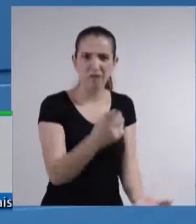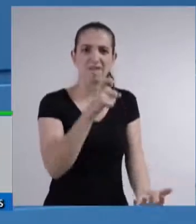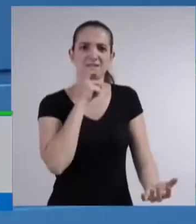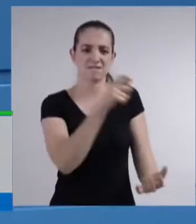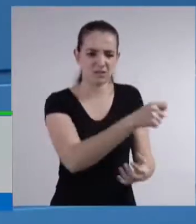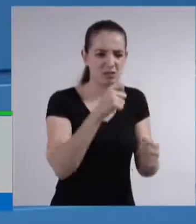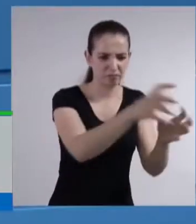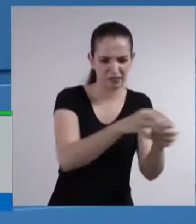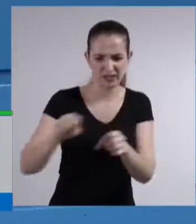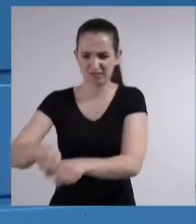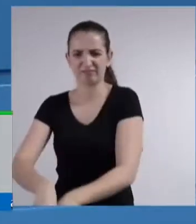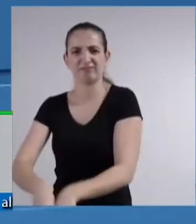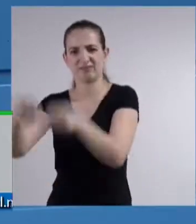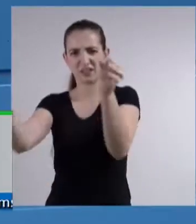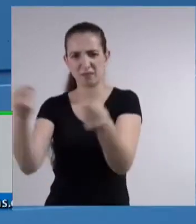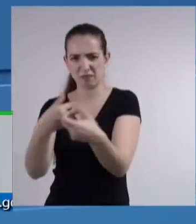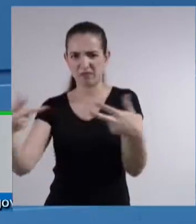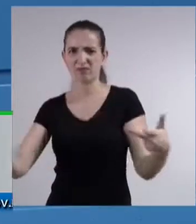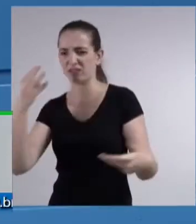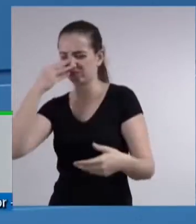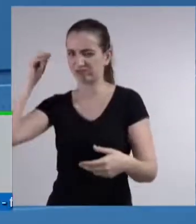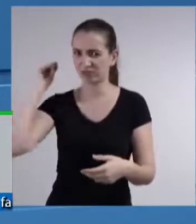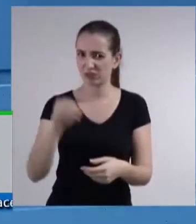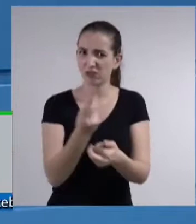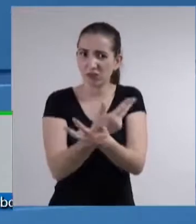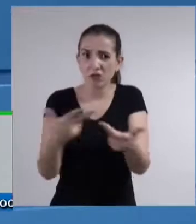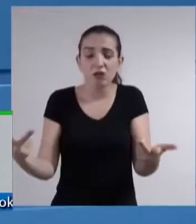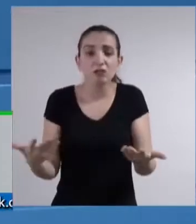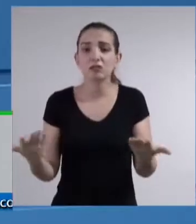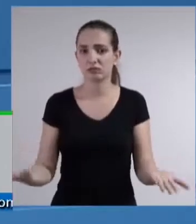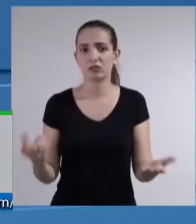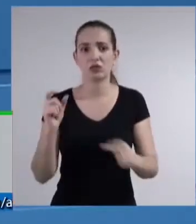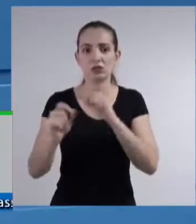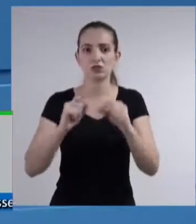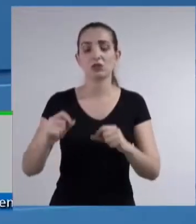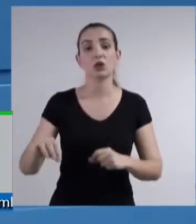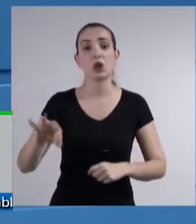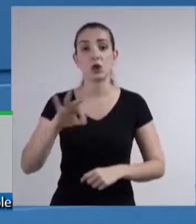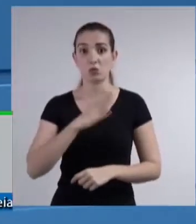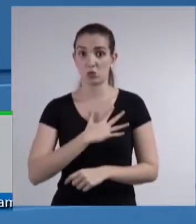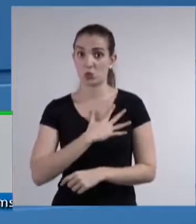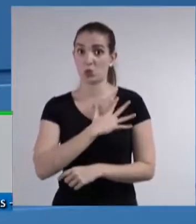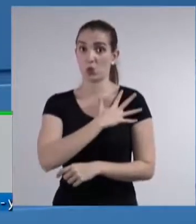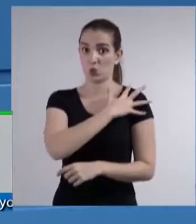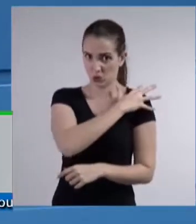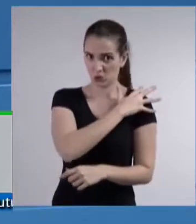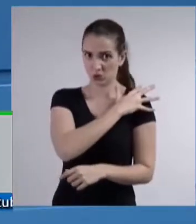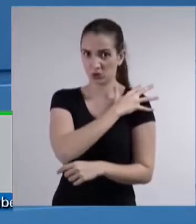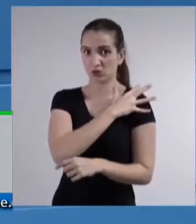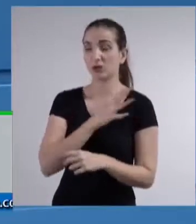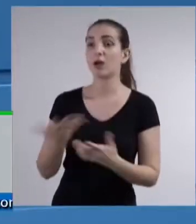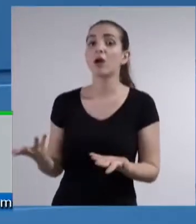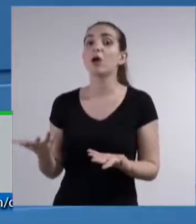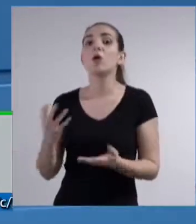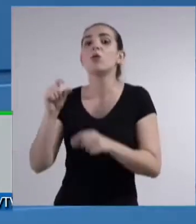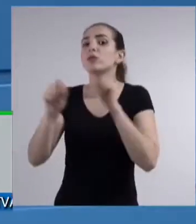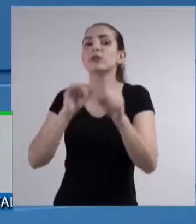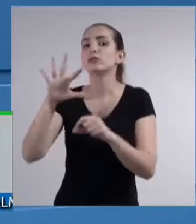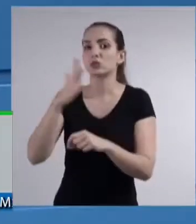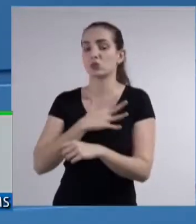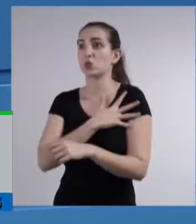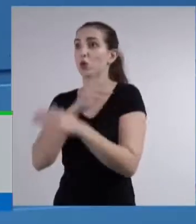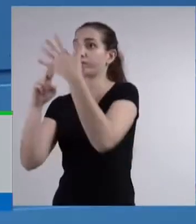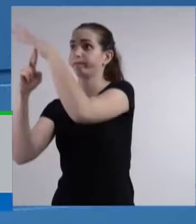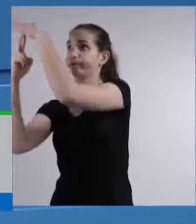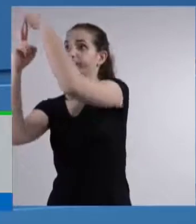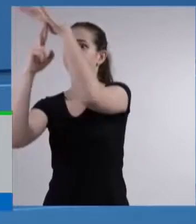com o secretário de Segurança Pública, o doutor Carlinhos. Ele desceu com o helicóptero longe, para saber o que estava acontecendo. E depois, ele recebeu